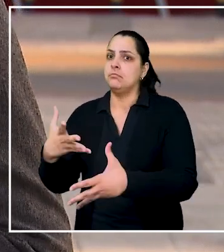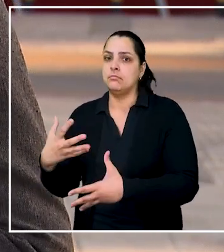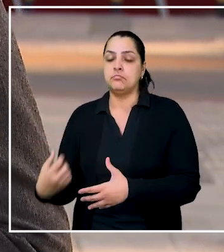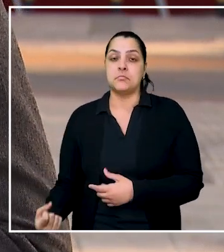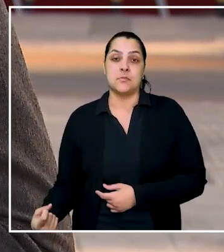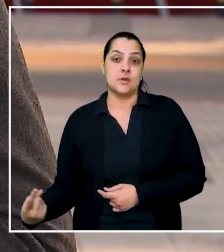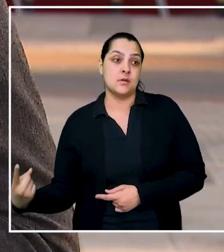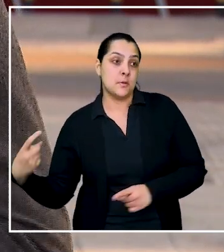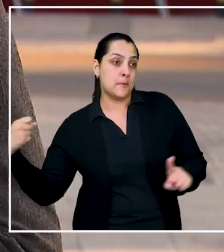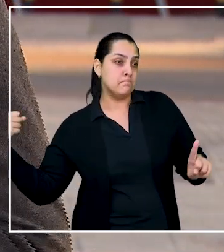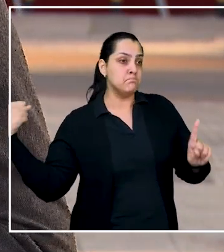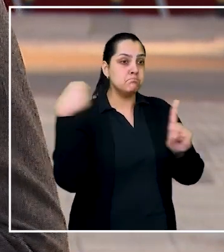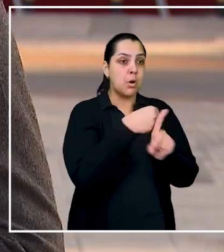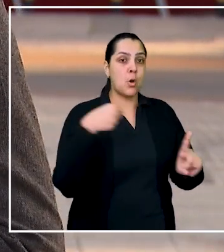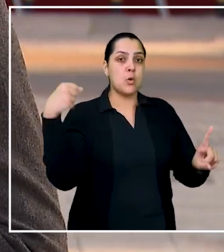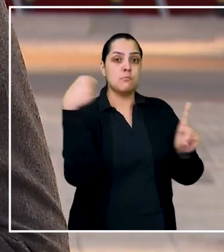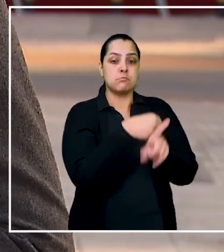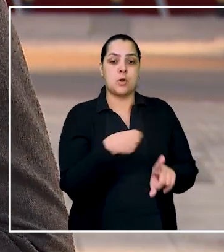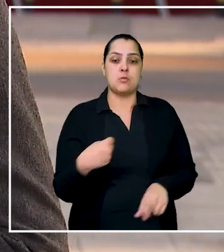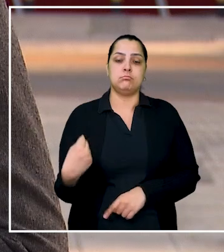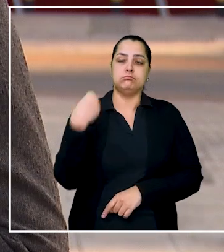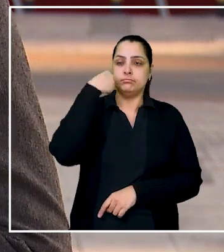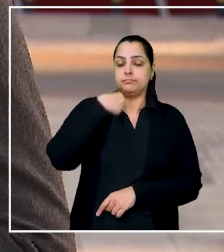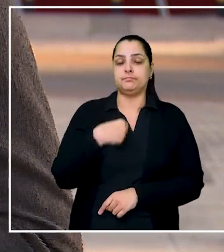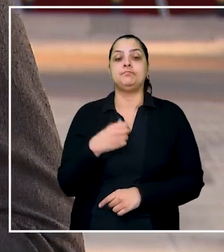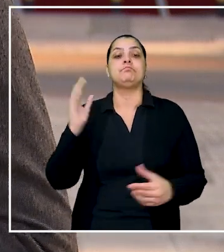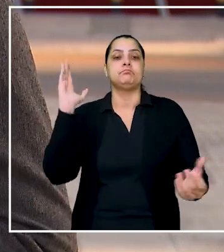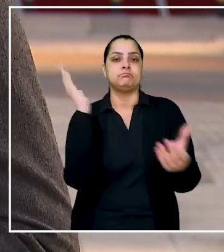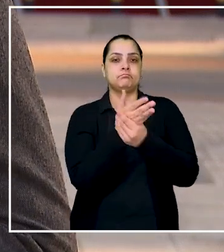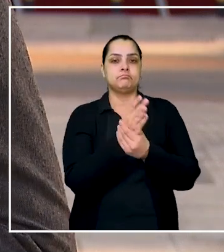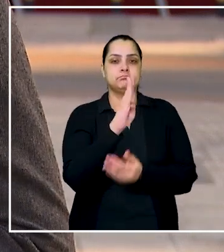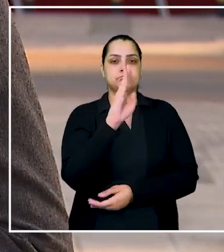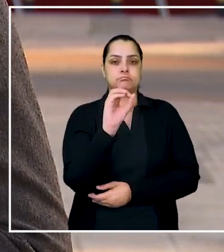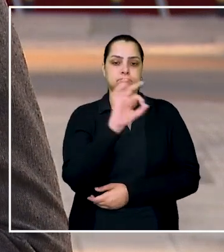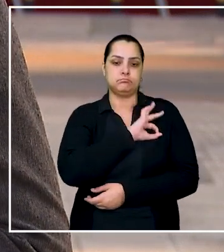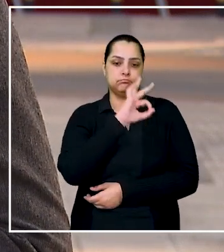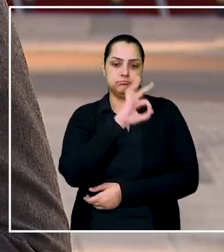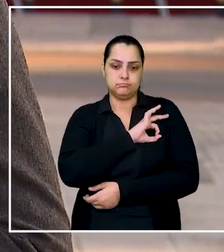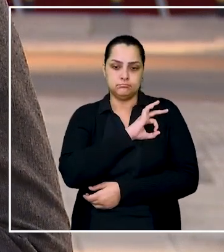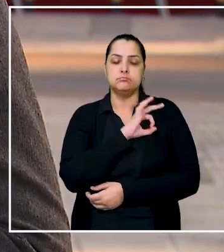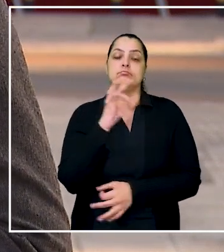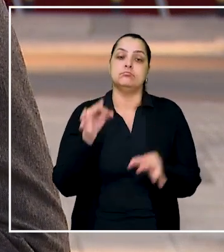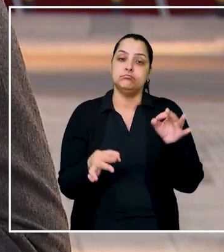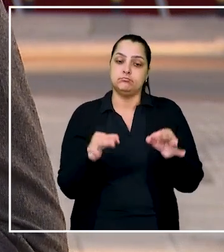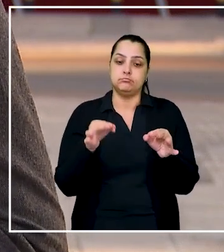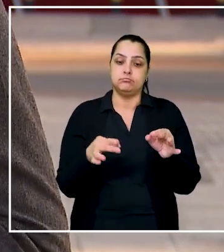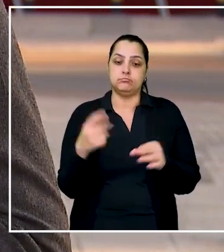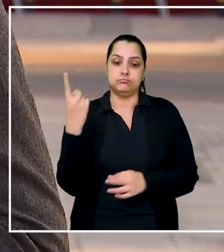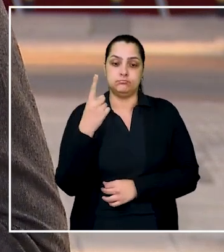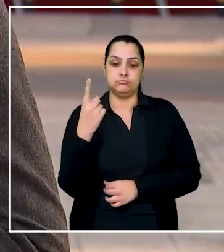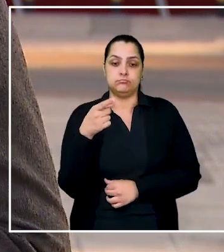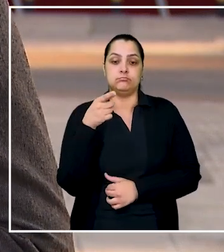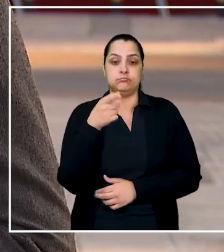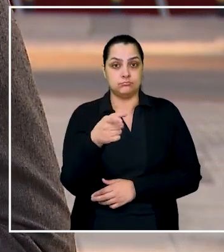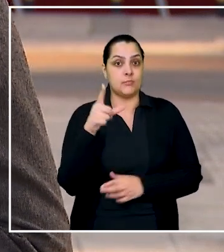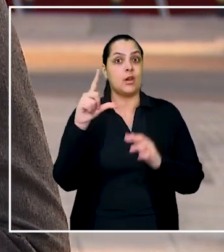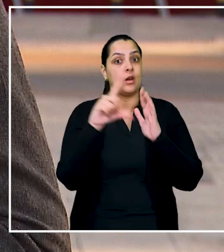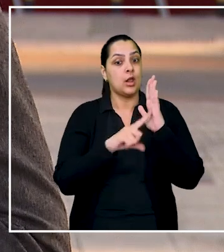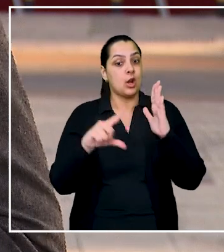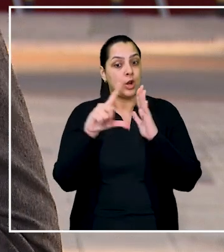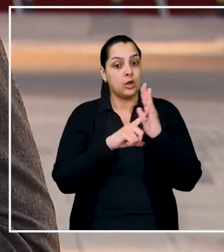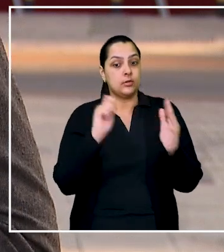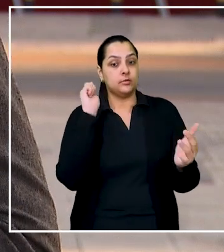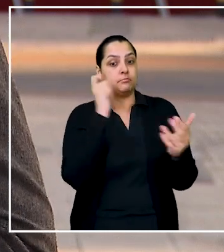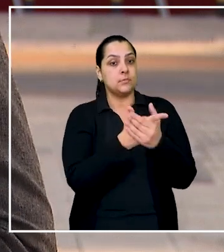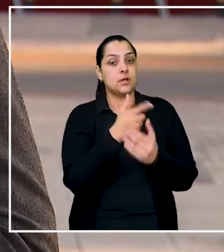no rosto. A agressão foi registrada na polícia. Os fatos levaram o juízo de primeiro grau a condenar a rede